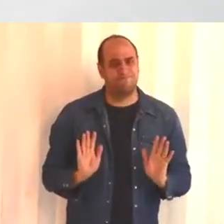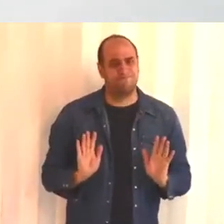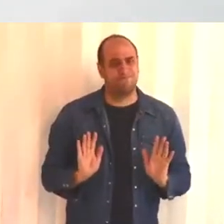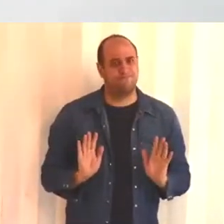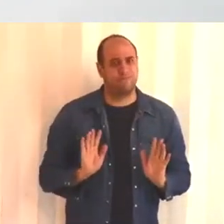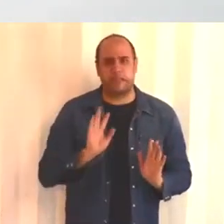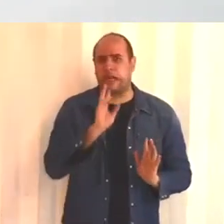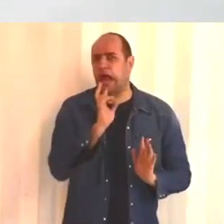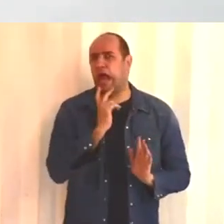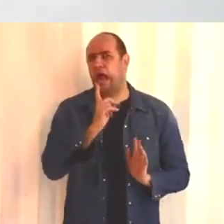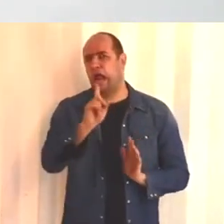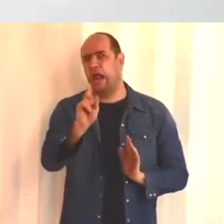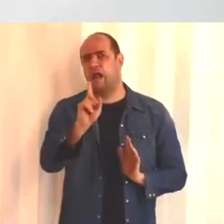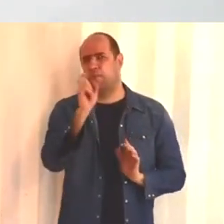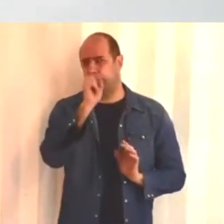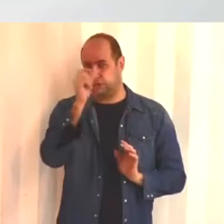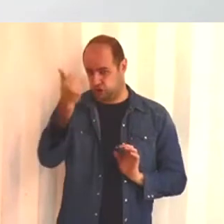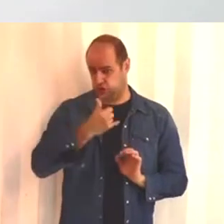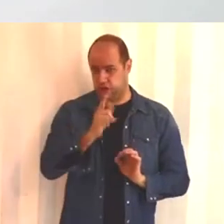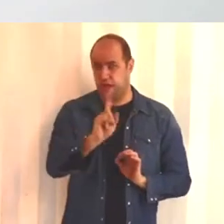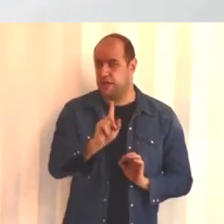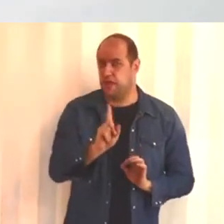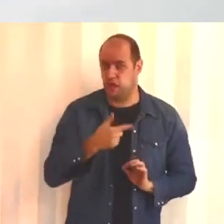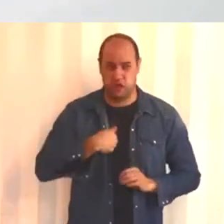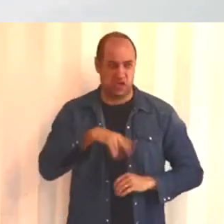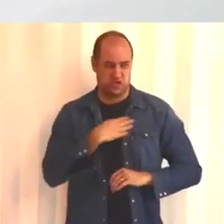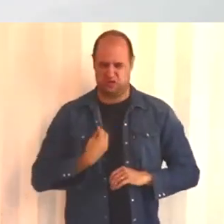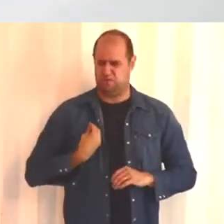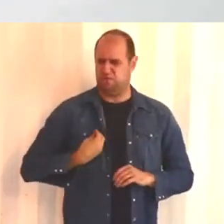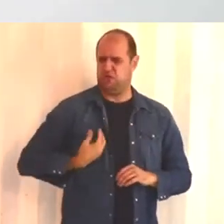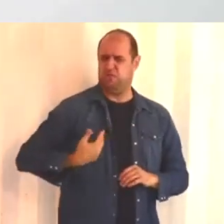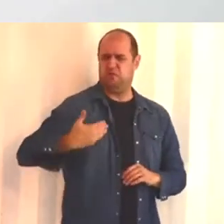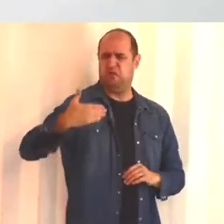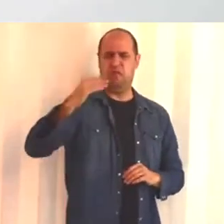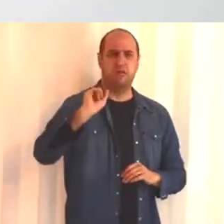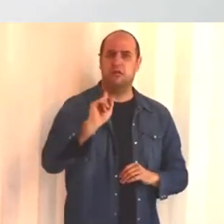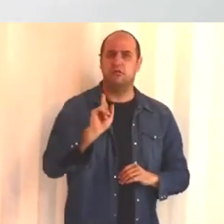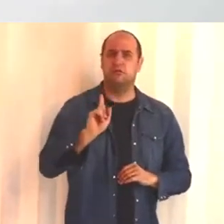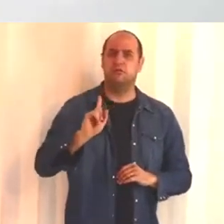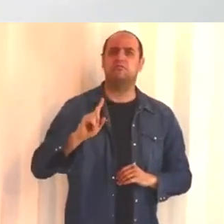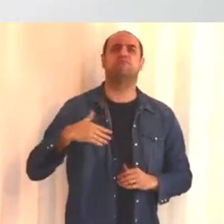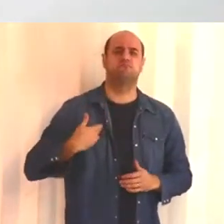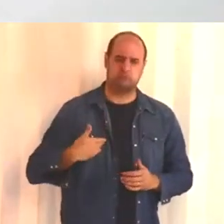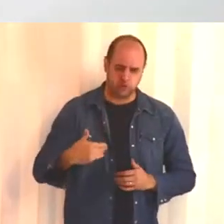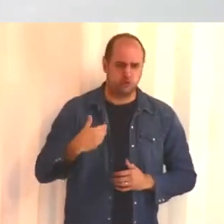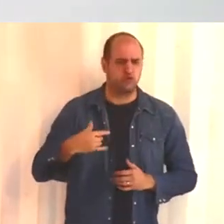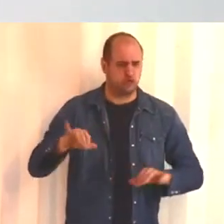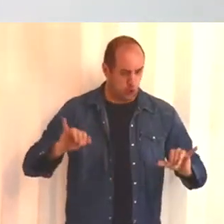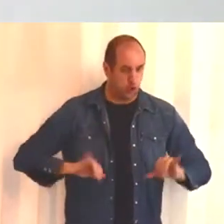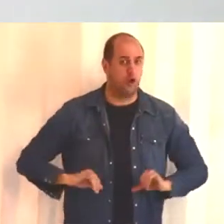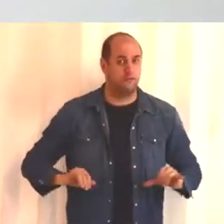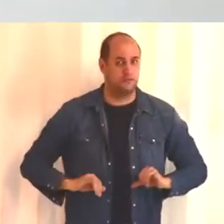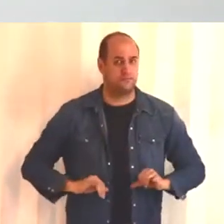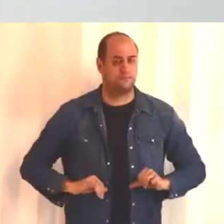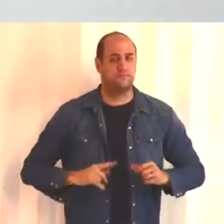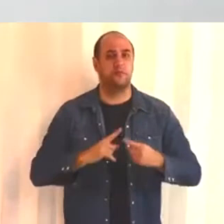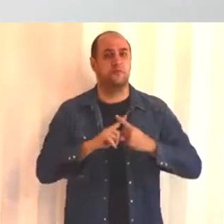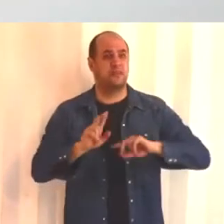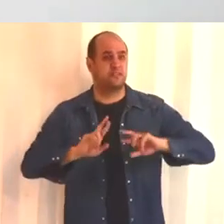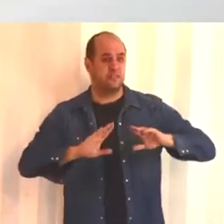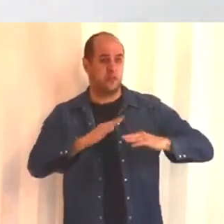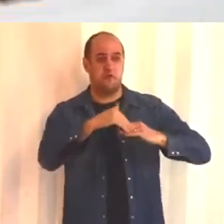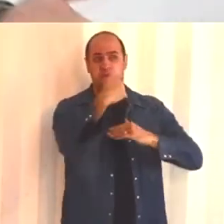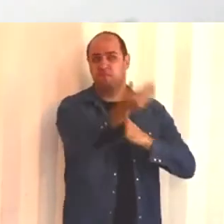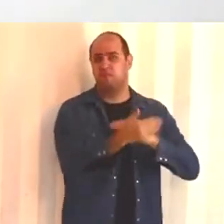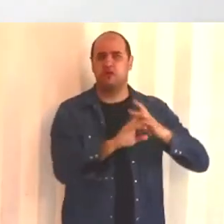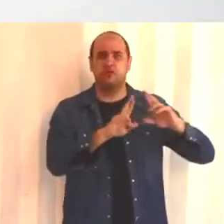somos enganados, Deus nunca mentiu para nós que teríamos os vales sombrios para atravessar. Qual é a diferença quando alguém lá fora te interpela